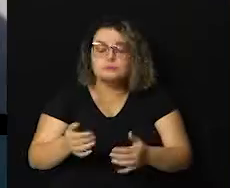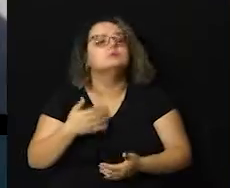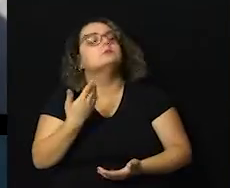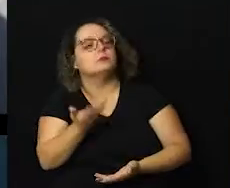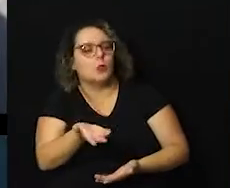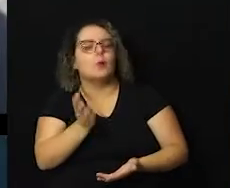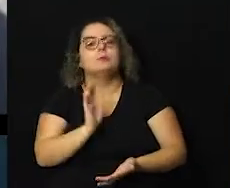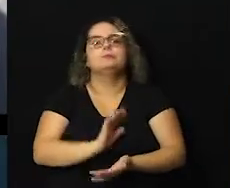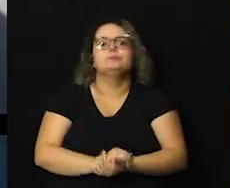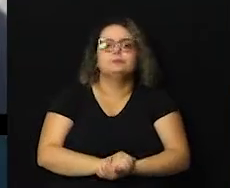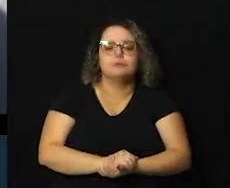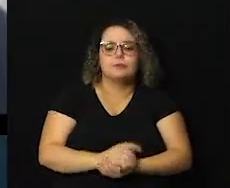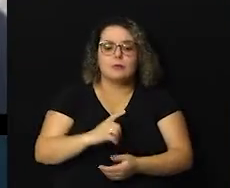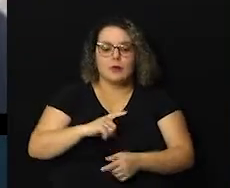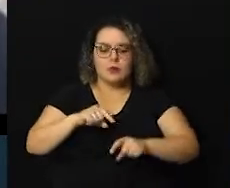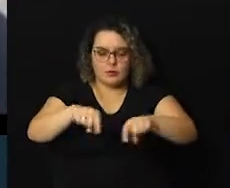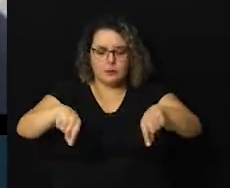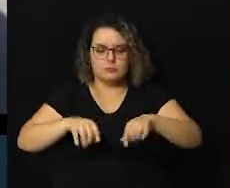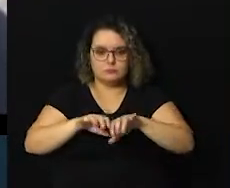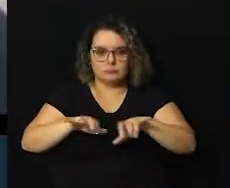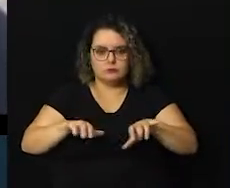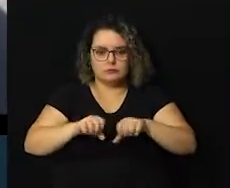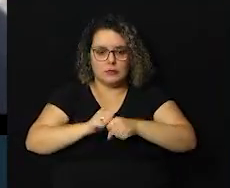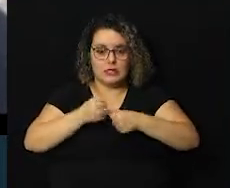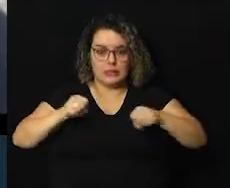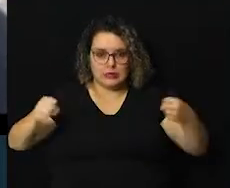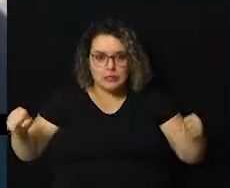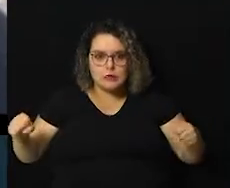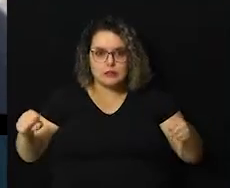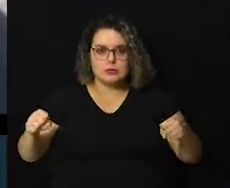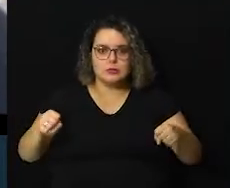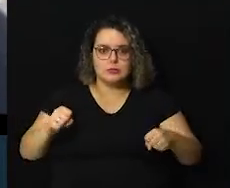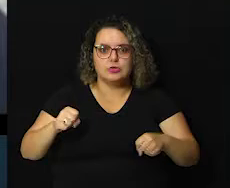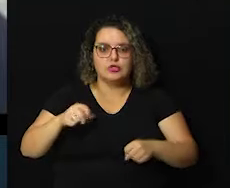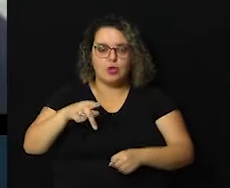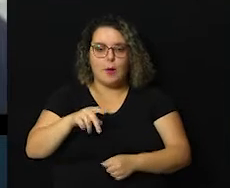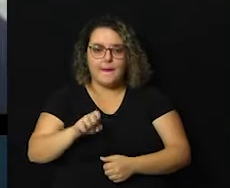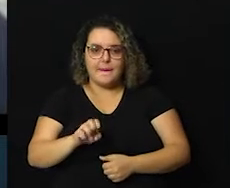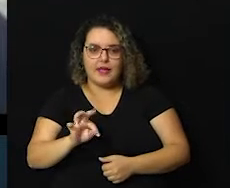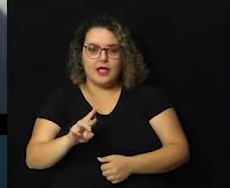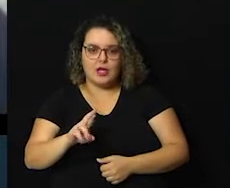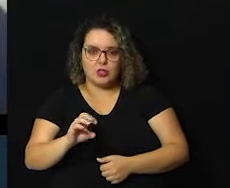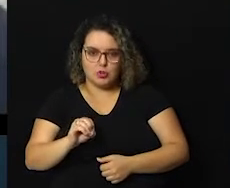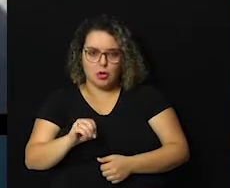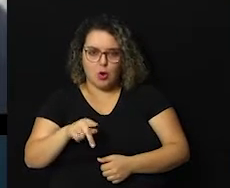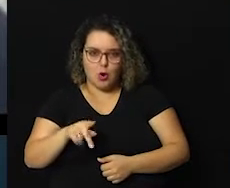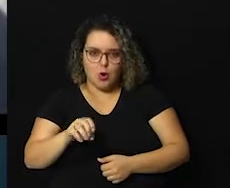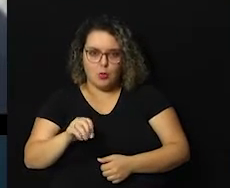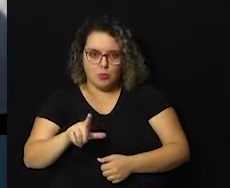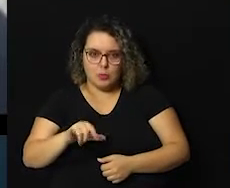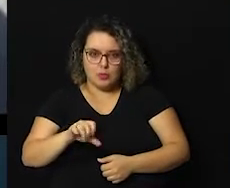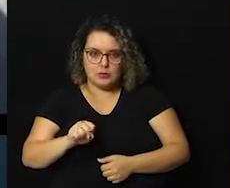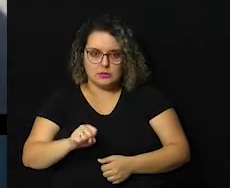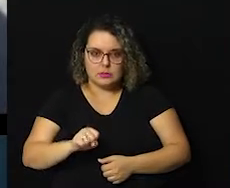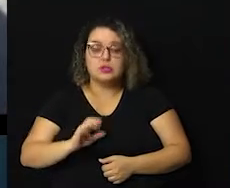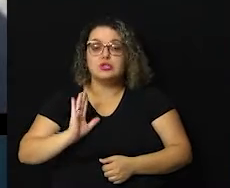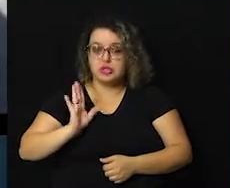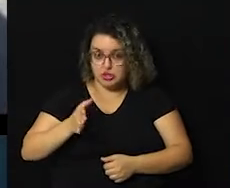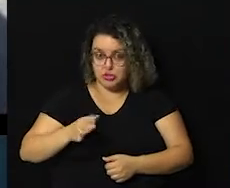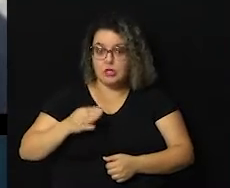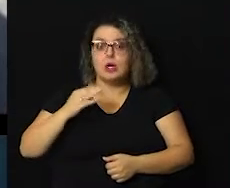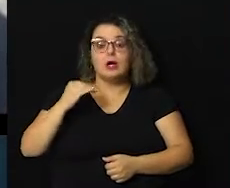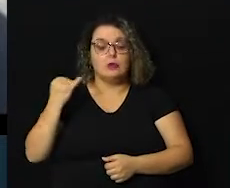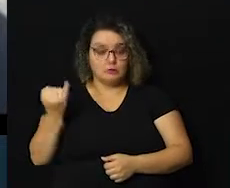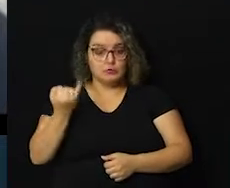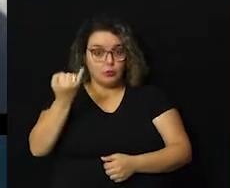também alguma eu tenho um escritório uma história muito grande na região serrana de Petrópolis ele era relevante na nessa